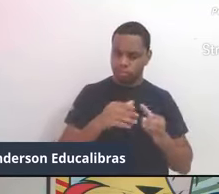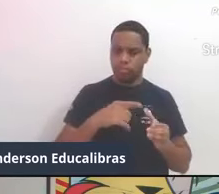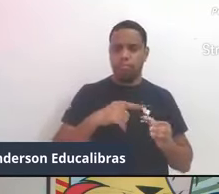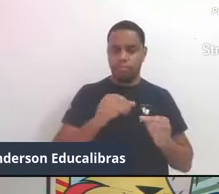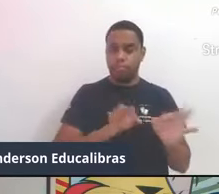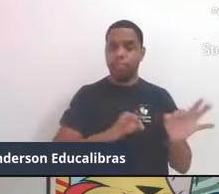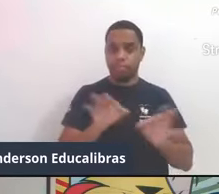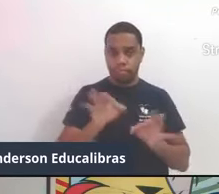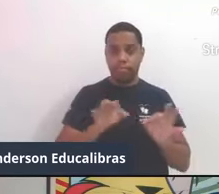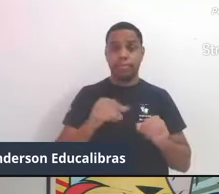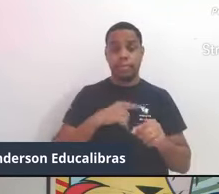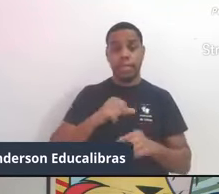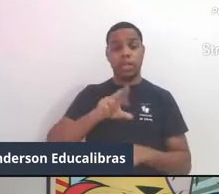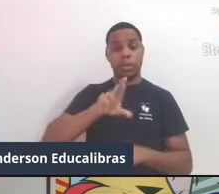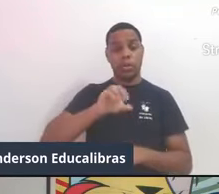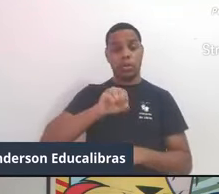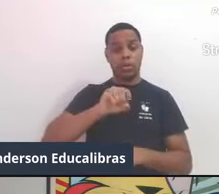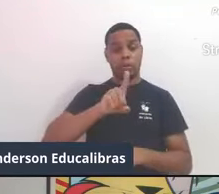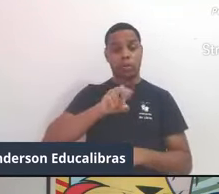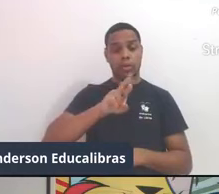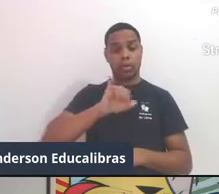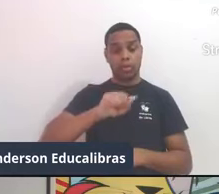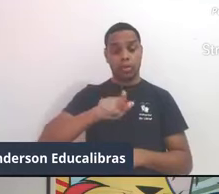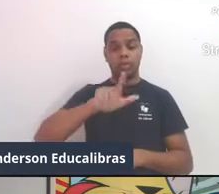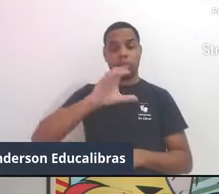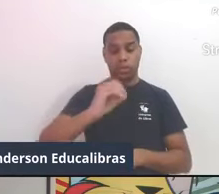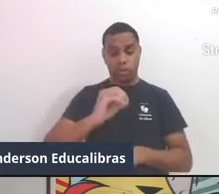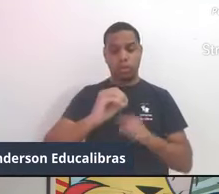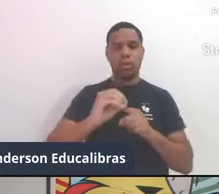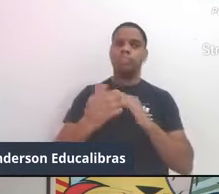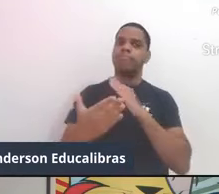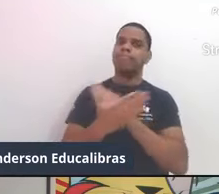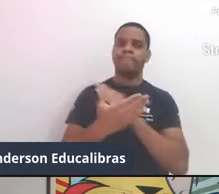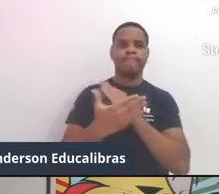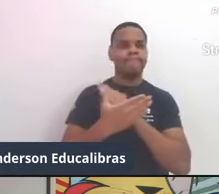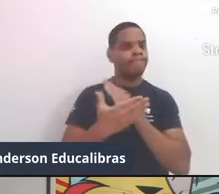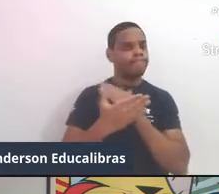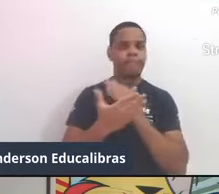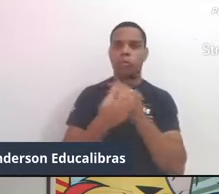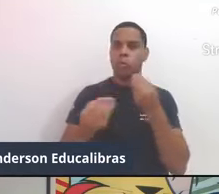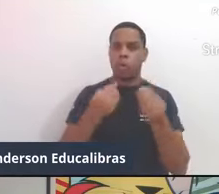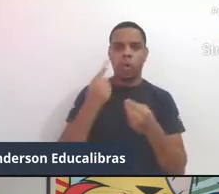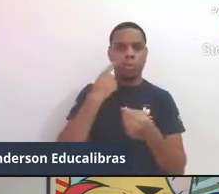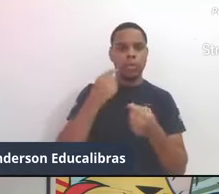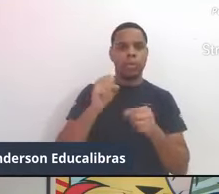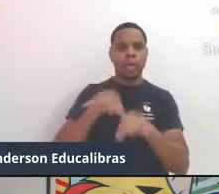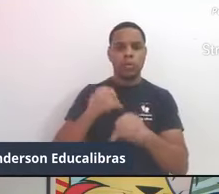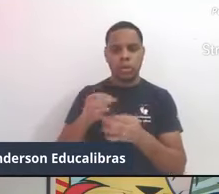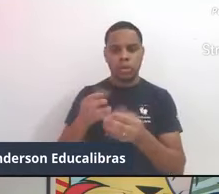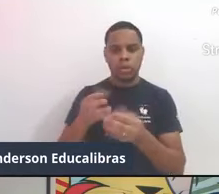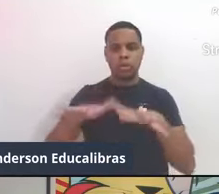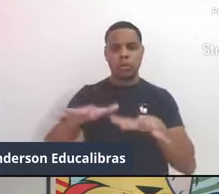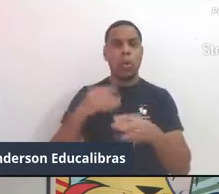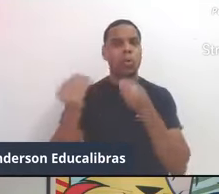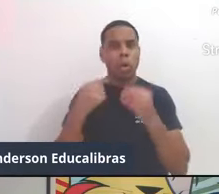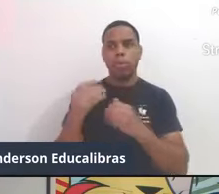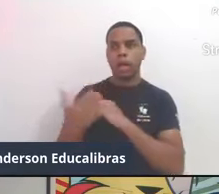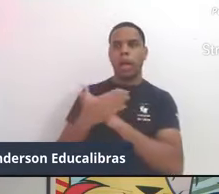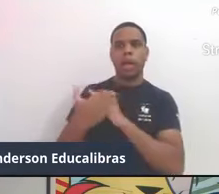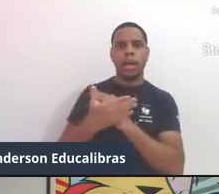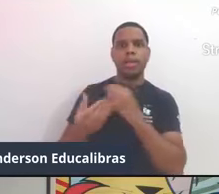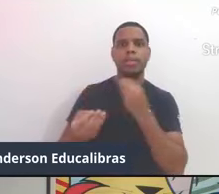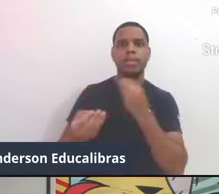próprio Instituto Rodrigo Mendes hoje tem nos dado muito suporte em entender os desafios da educação inclusiva, e aí eu não estou falando